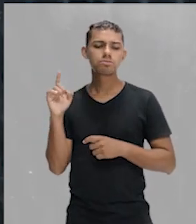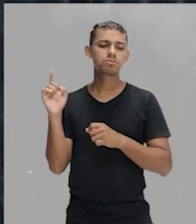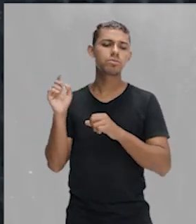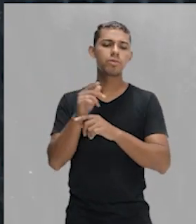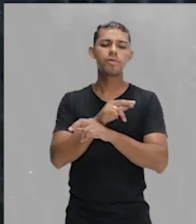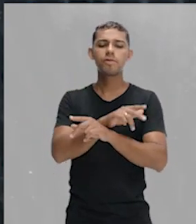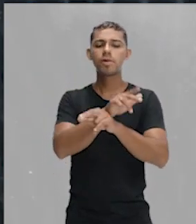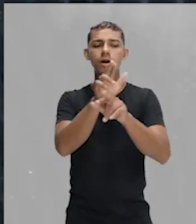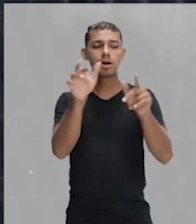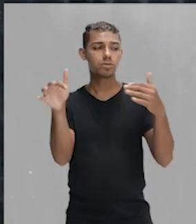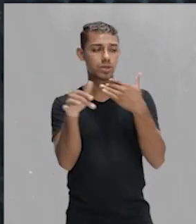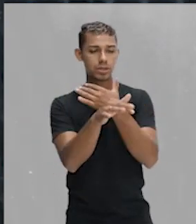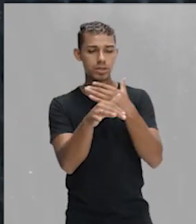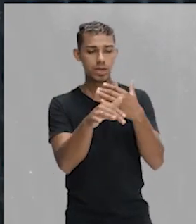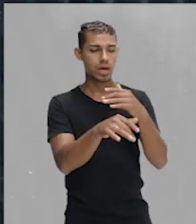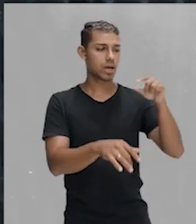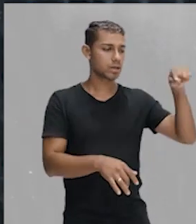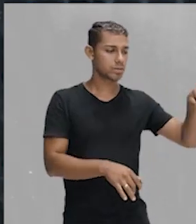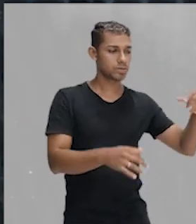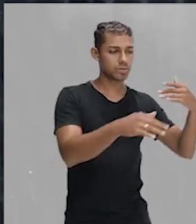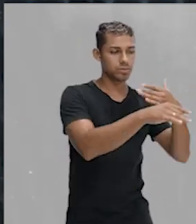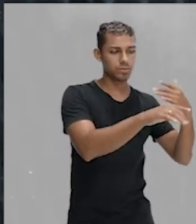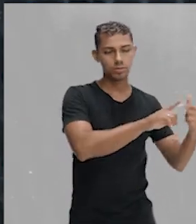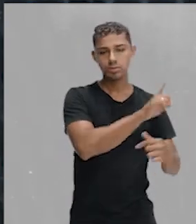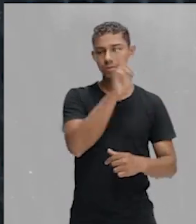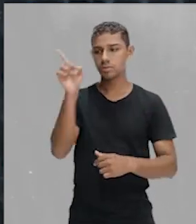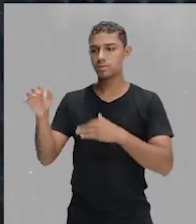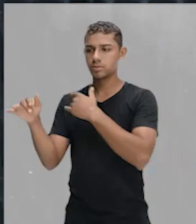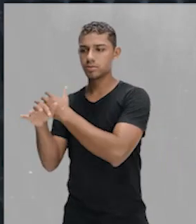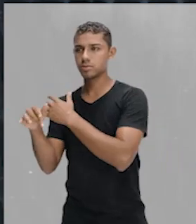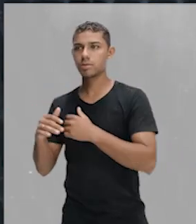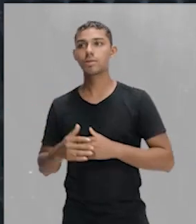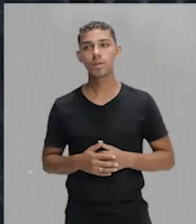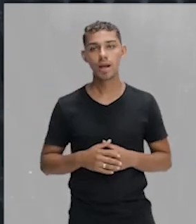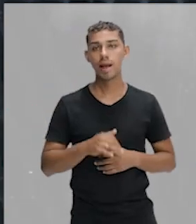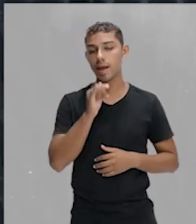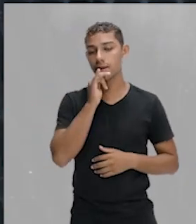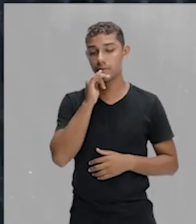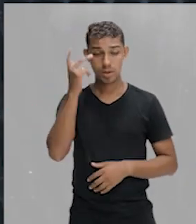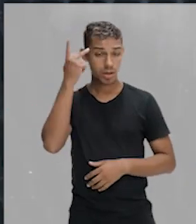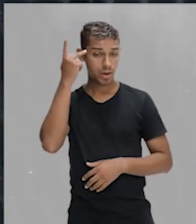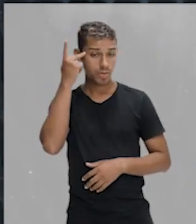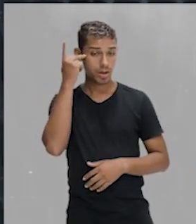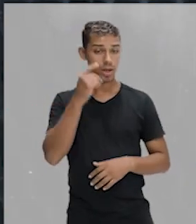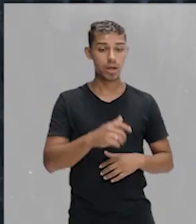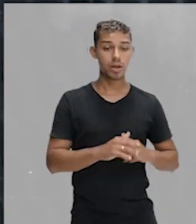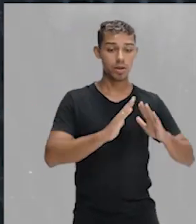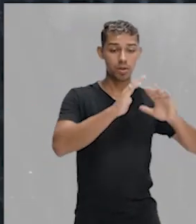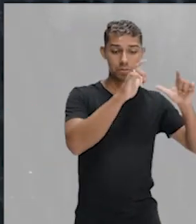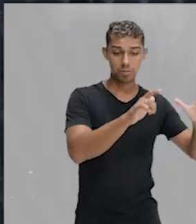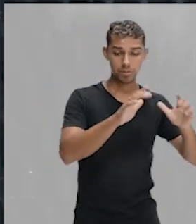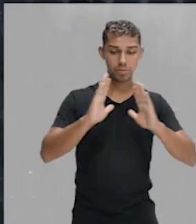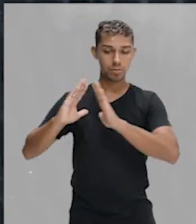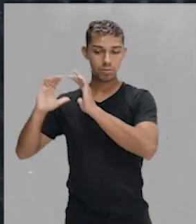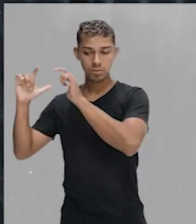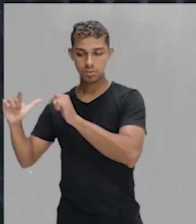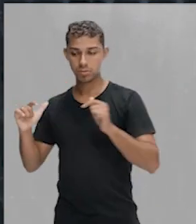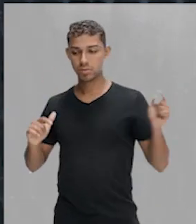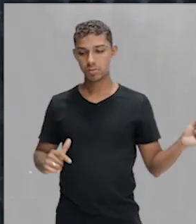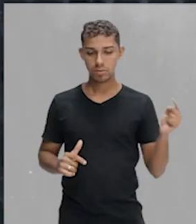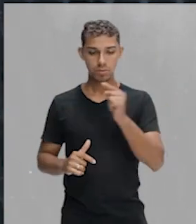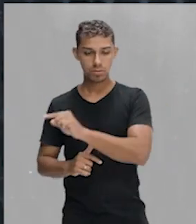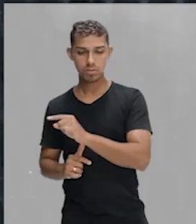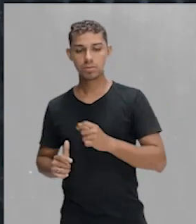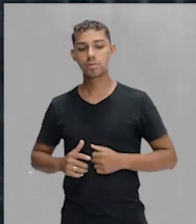que vai de uma cidade para outra, que nós temos esse bairro para baixo, uma cidade para outra,